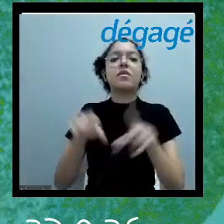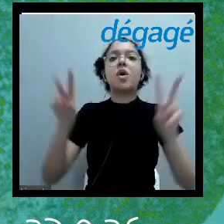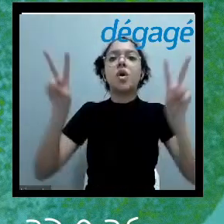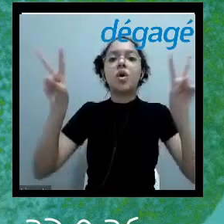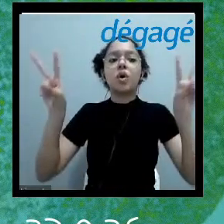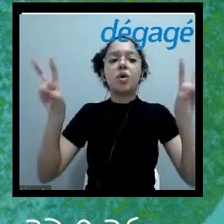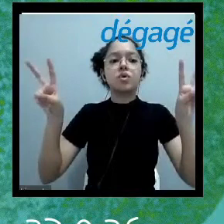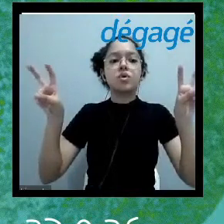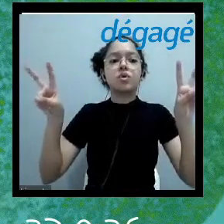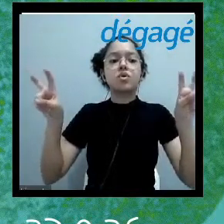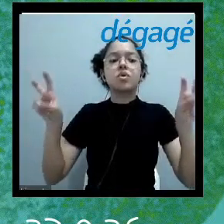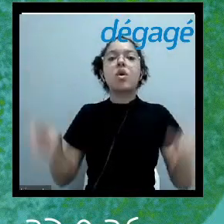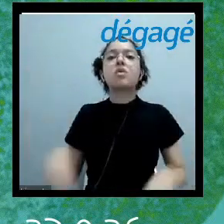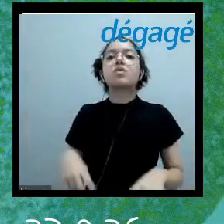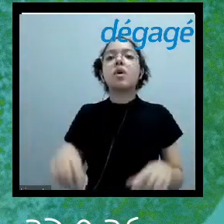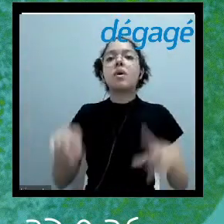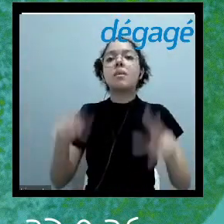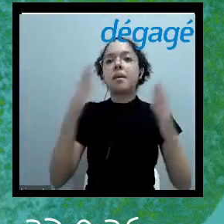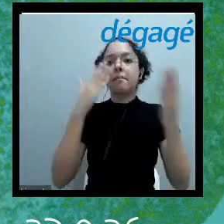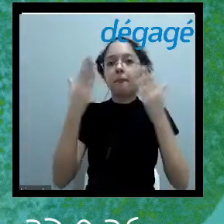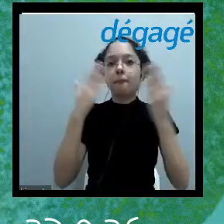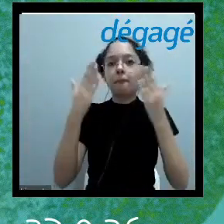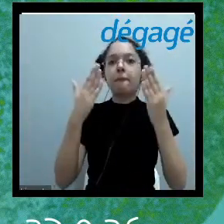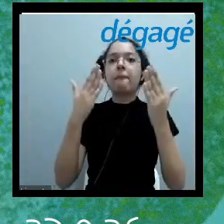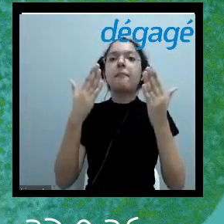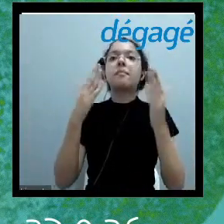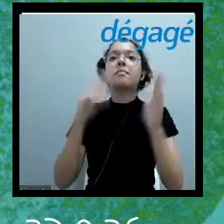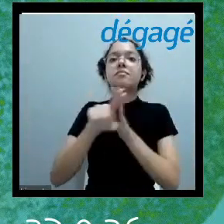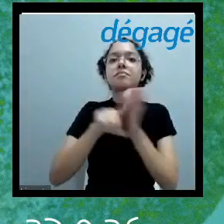psicanálise fosse meio realmente